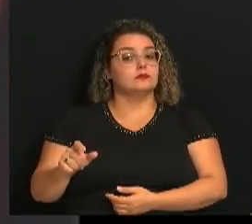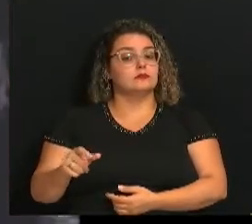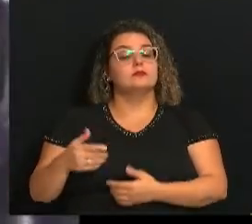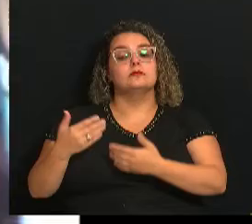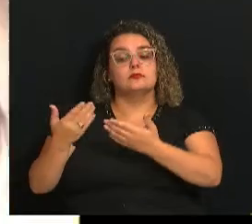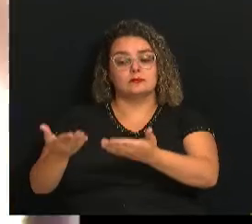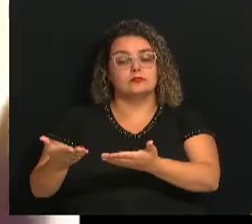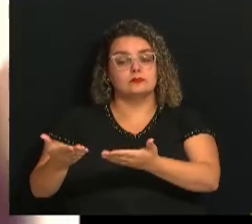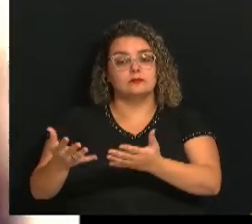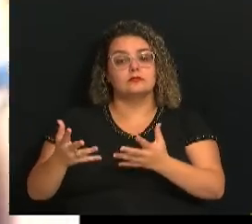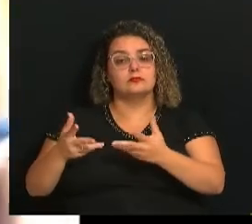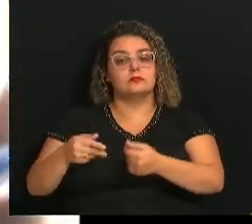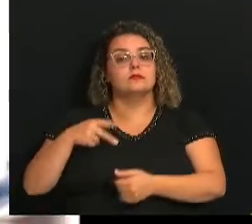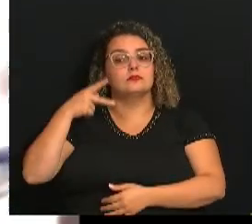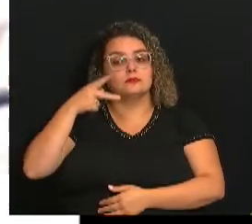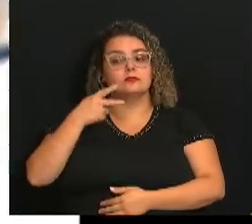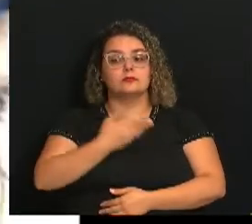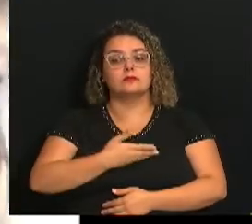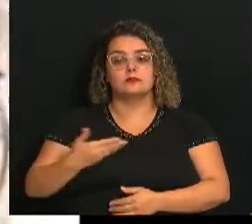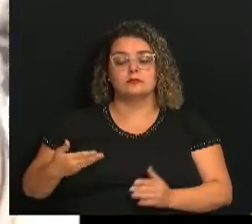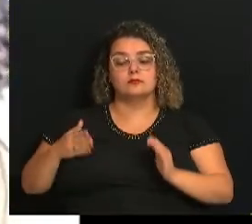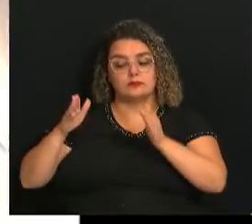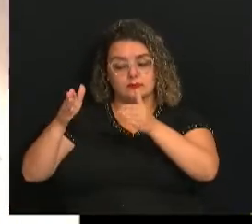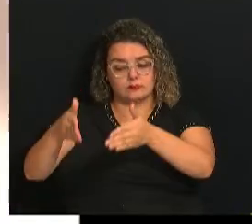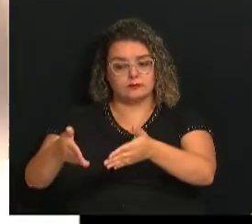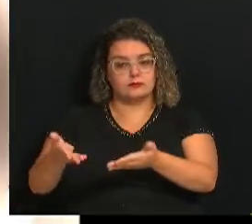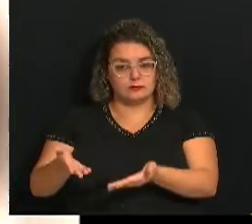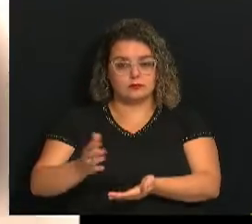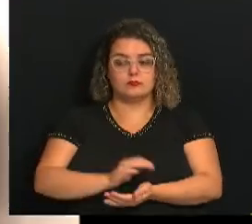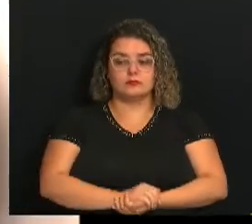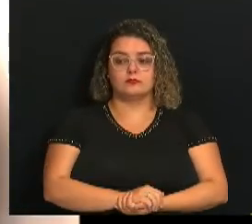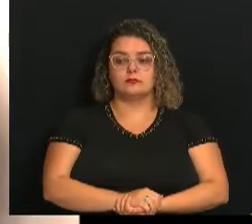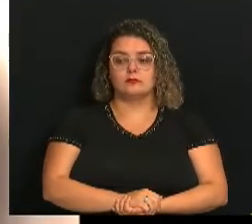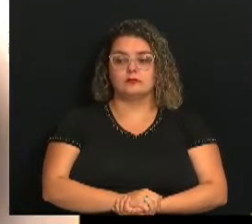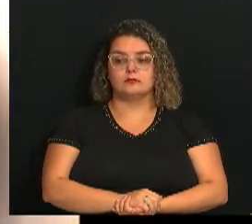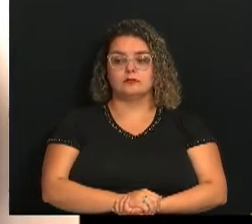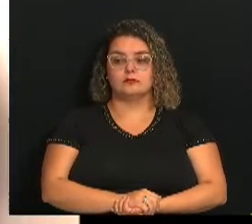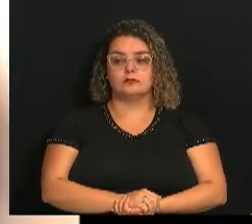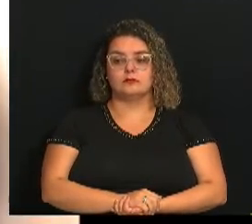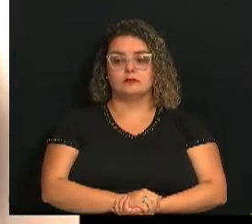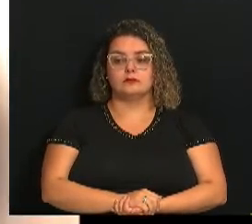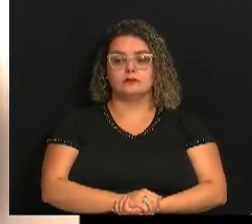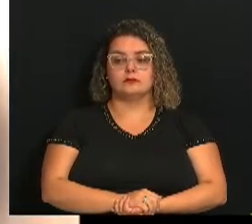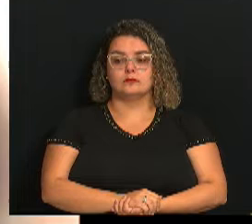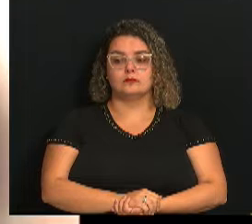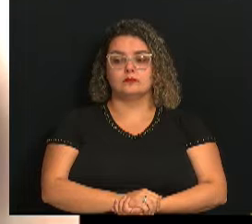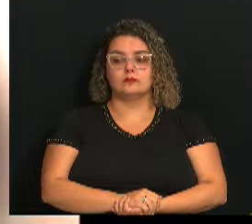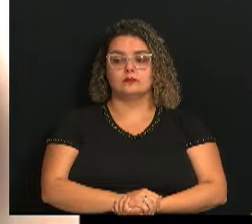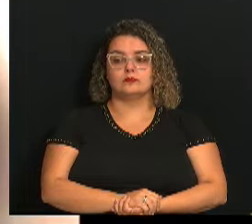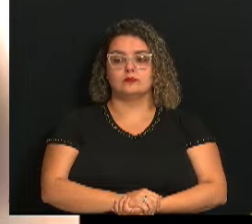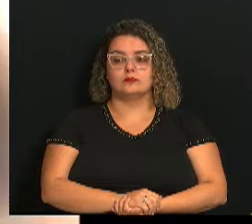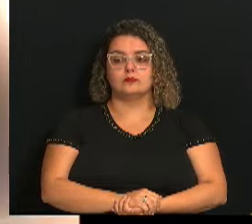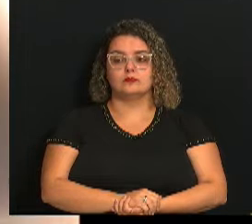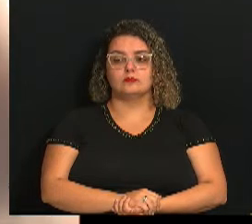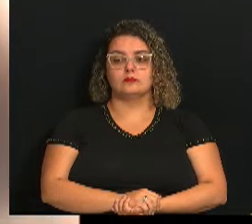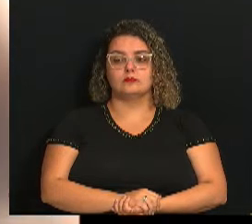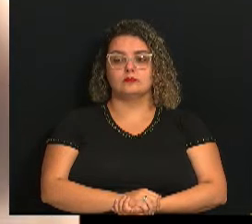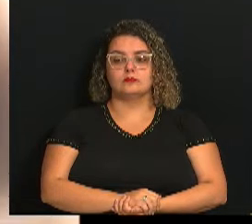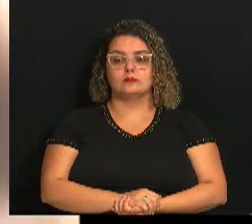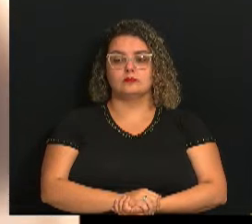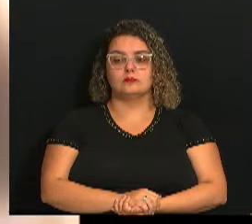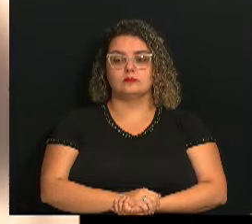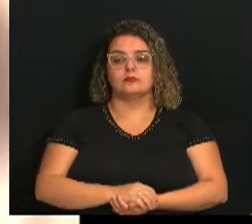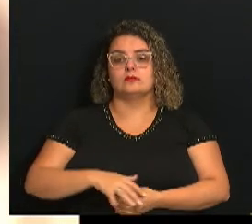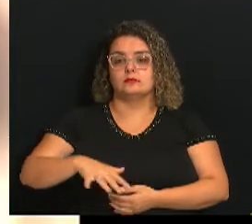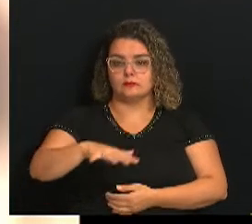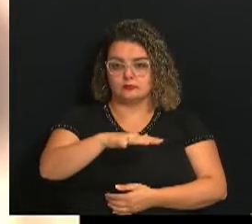são destinadas. Nesse campo, eu acho que é importante, para não me